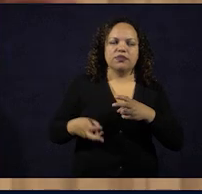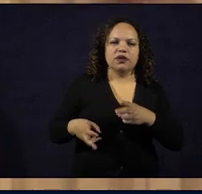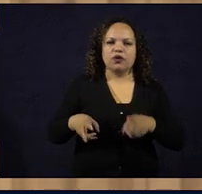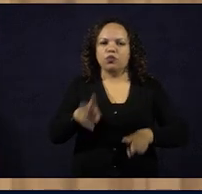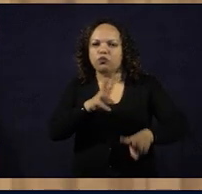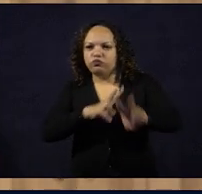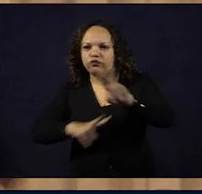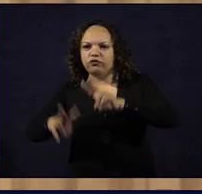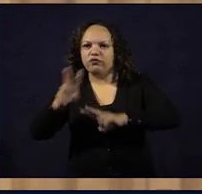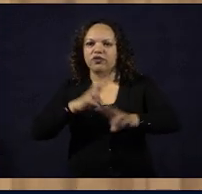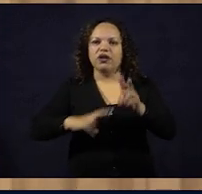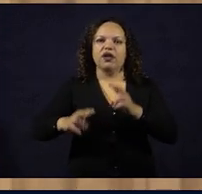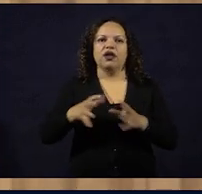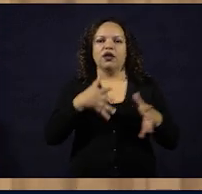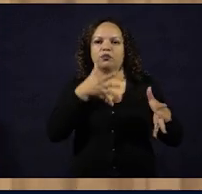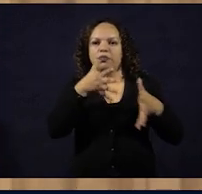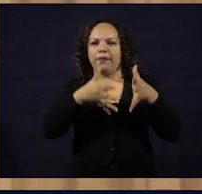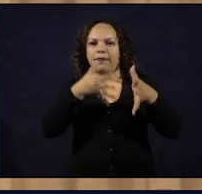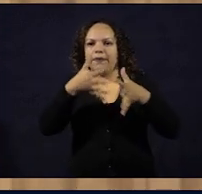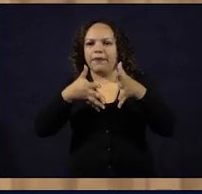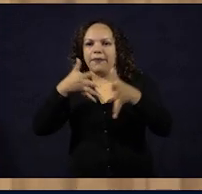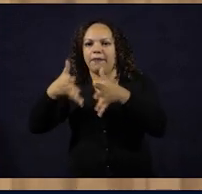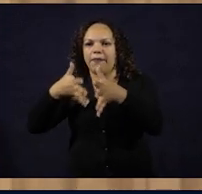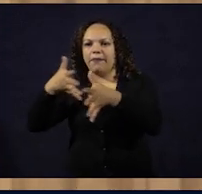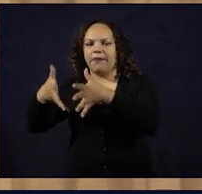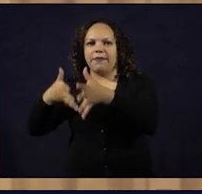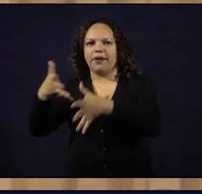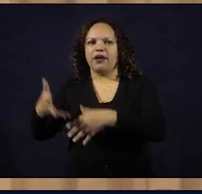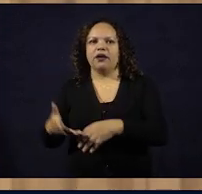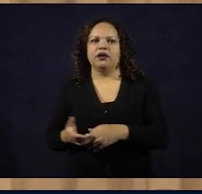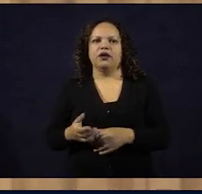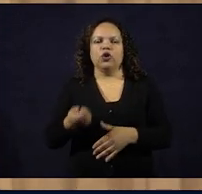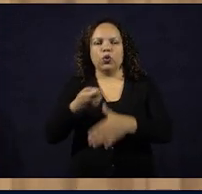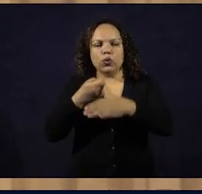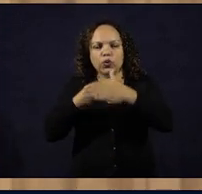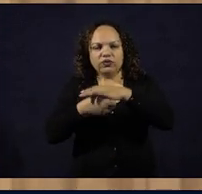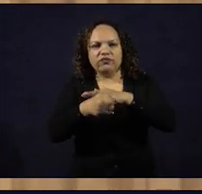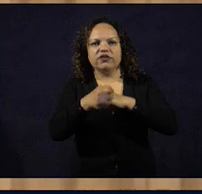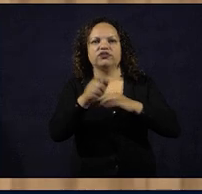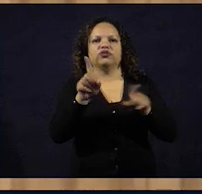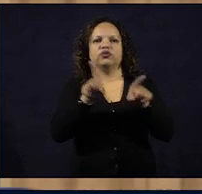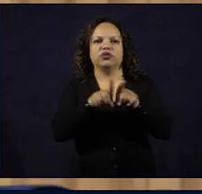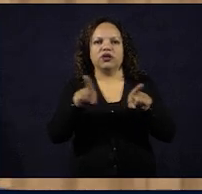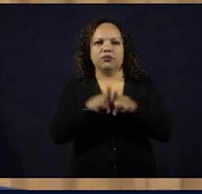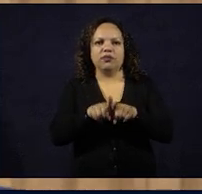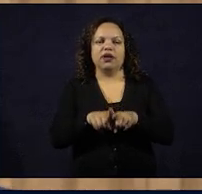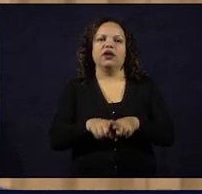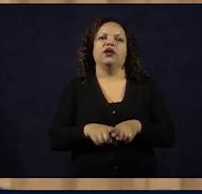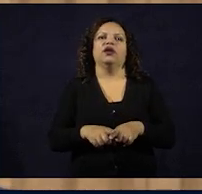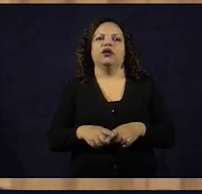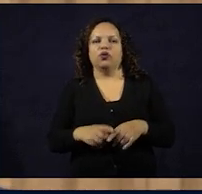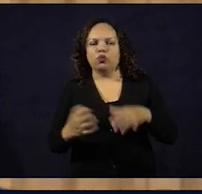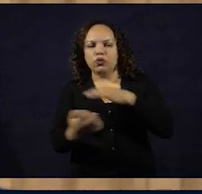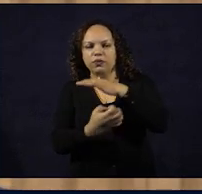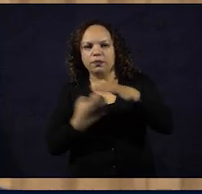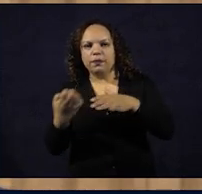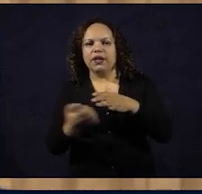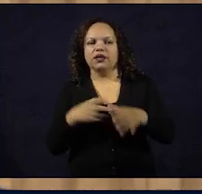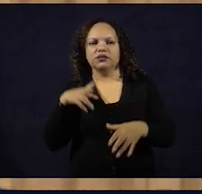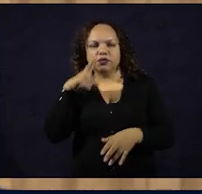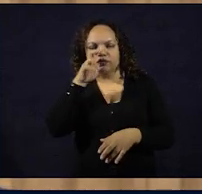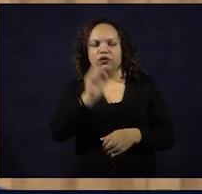stakeholders com fornecedor com investidor também e com o mercado de dívida bastante forte